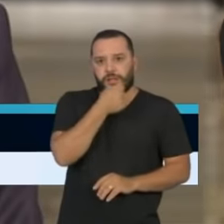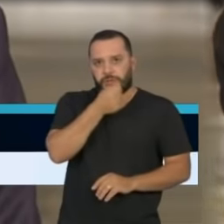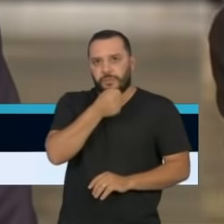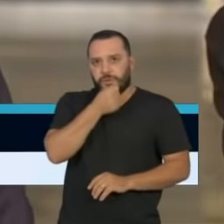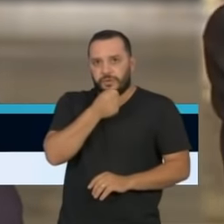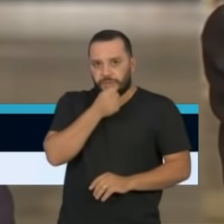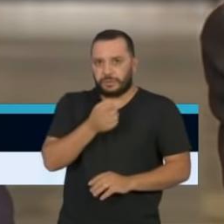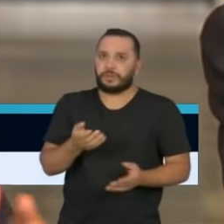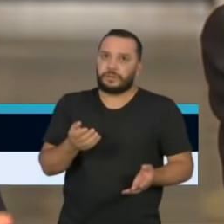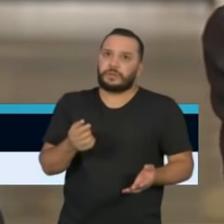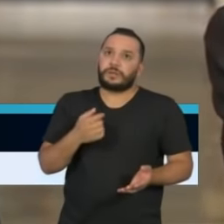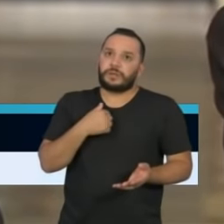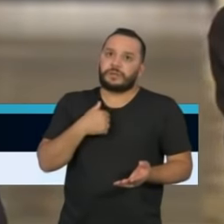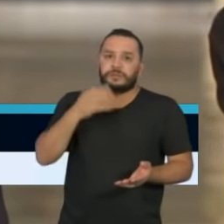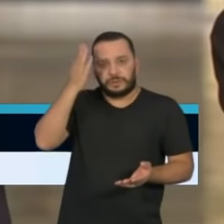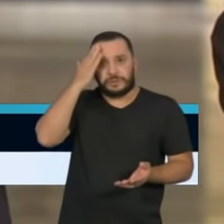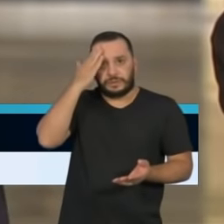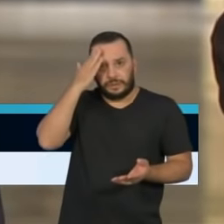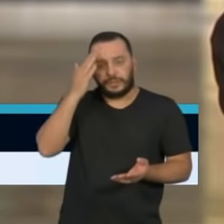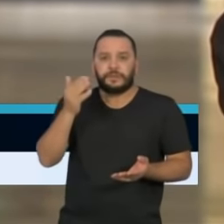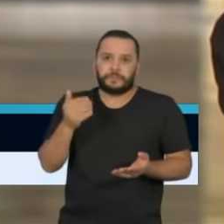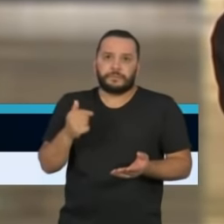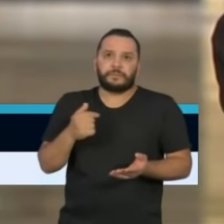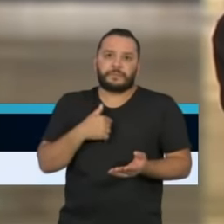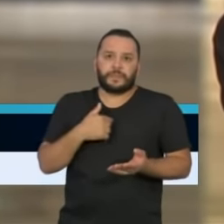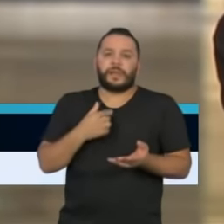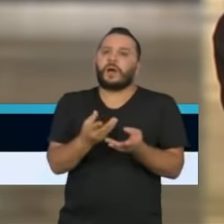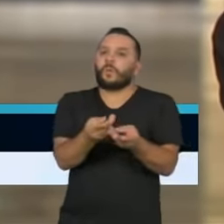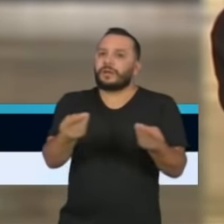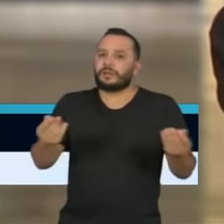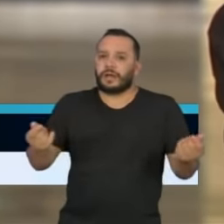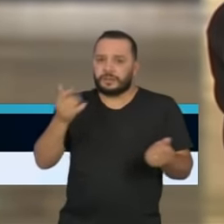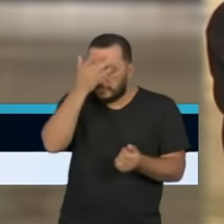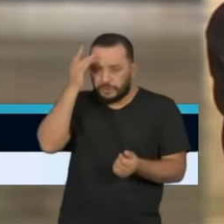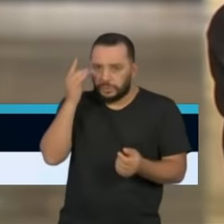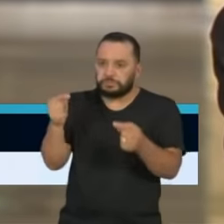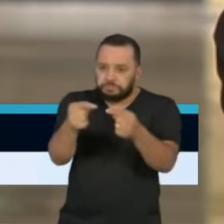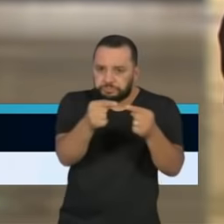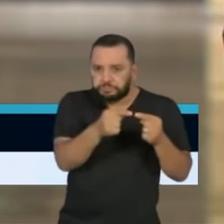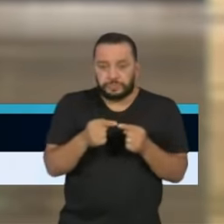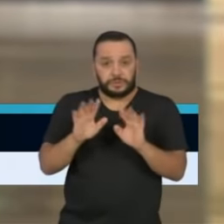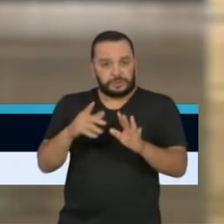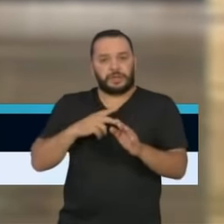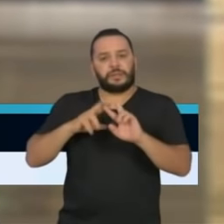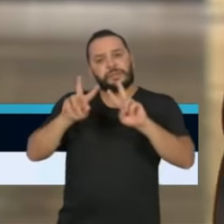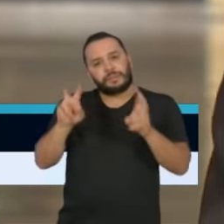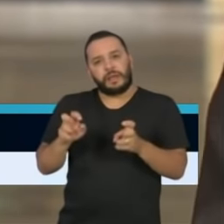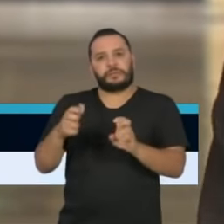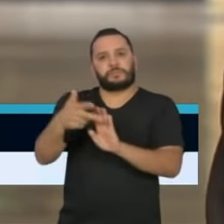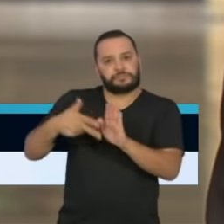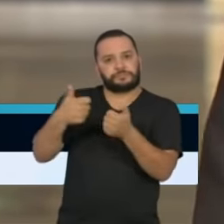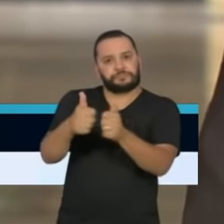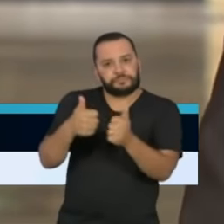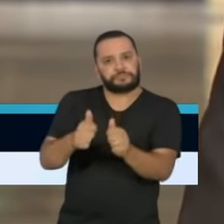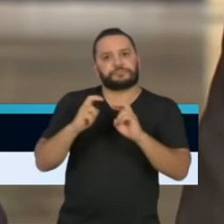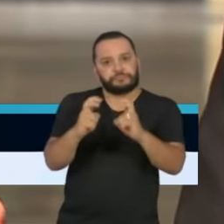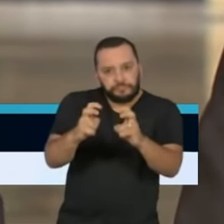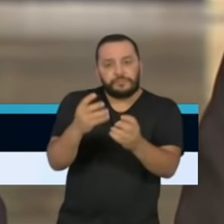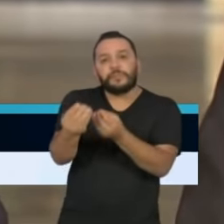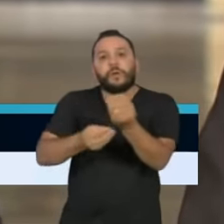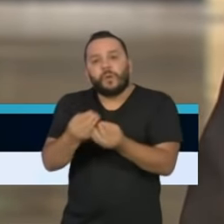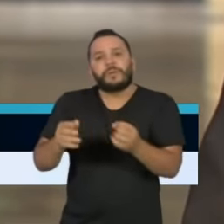imaginando que todas elas serão cobertas aqui pela qualidade dos jornalistas que aqui estão. Transporte público. As medidas adotadas pelo governo do Estado de São Paulo,